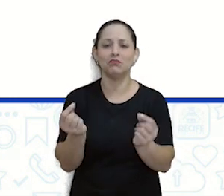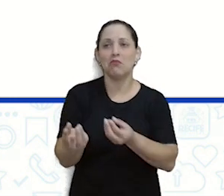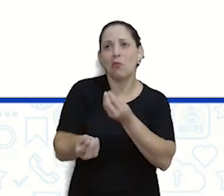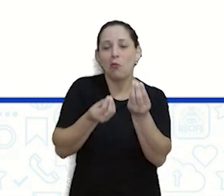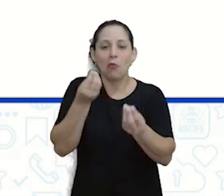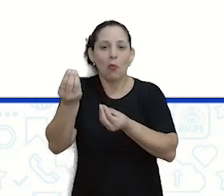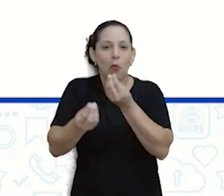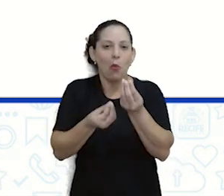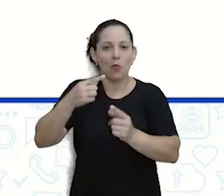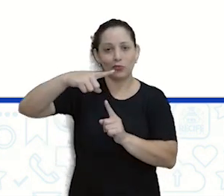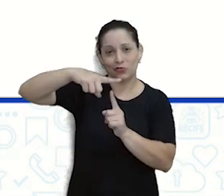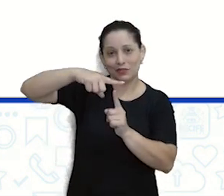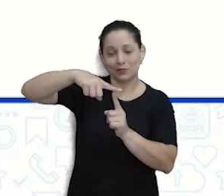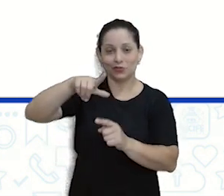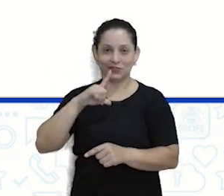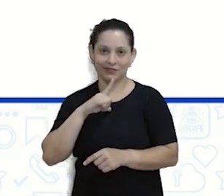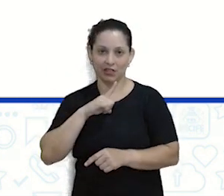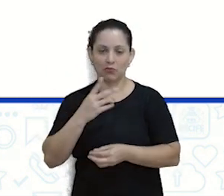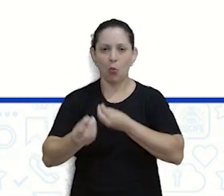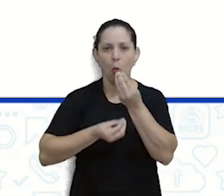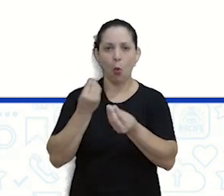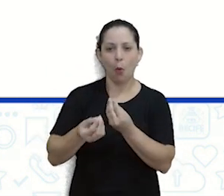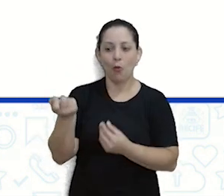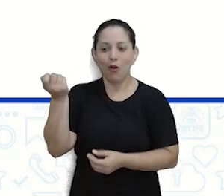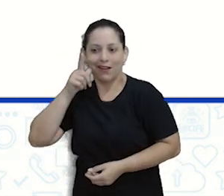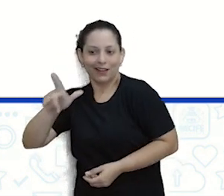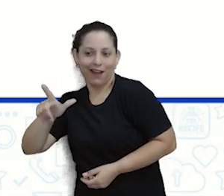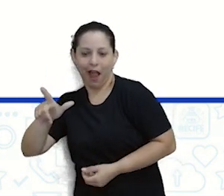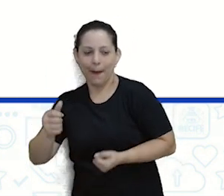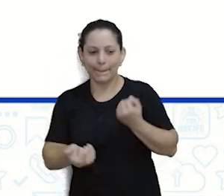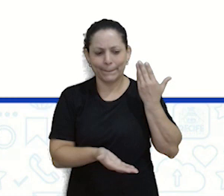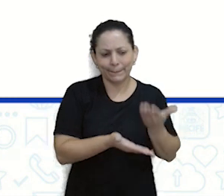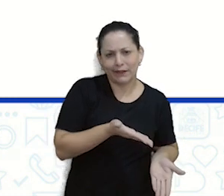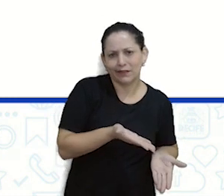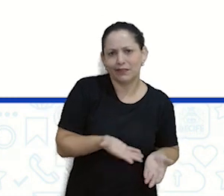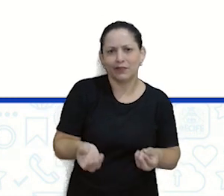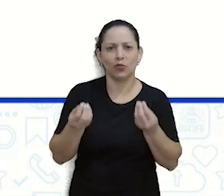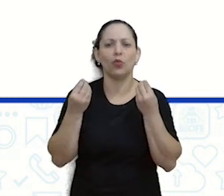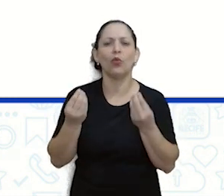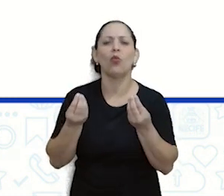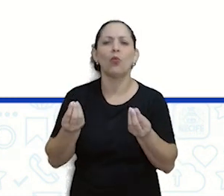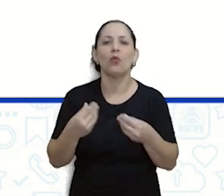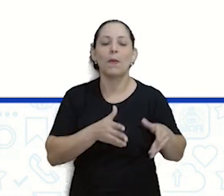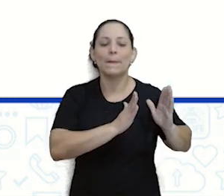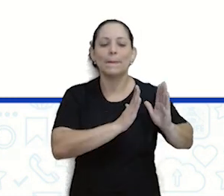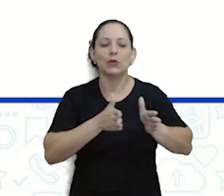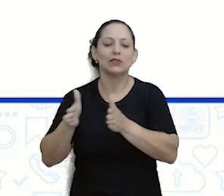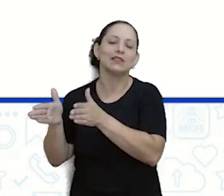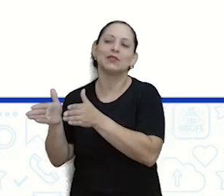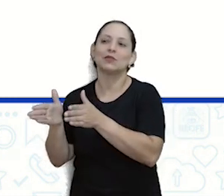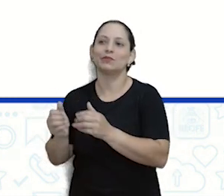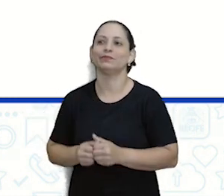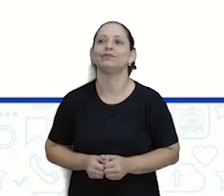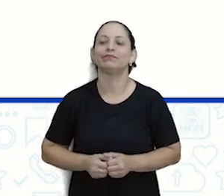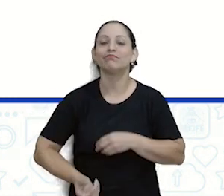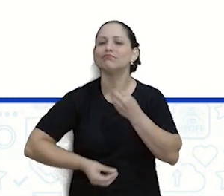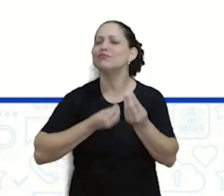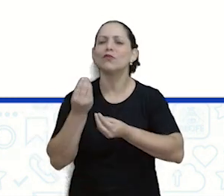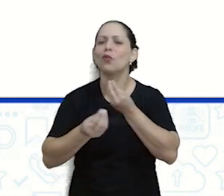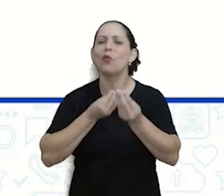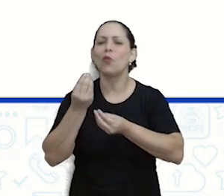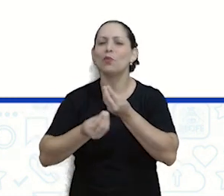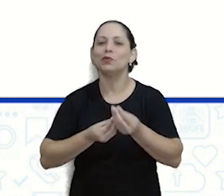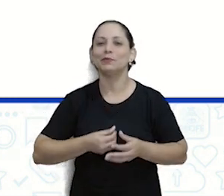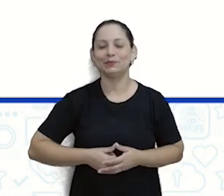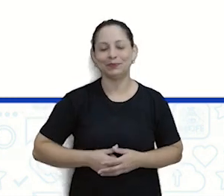químicas existem, quando é que ganha, quando é que perde, como chama, né, esse processo todo de compartilhamento, de ganho e de perda